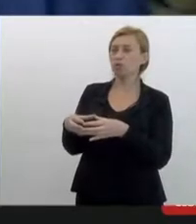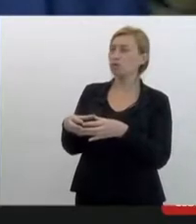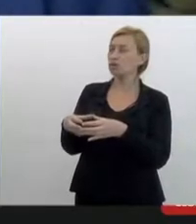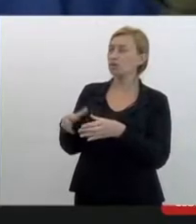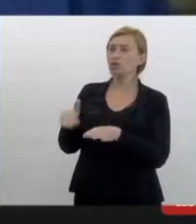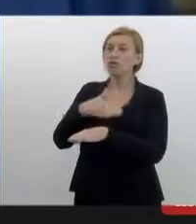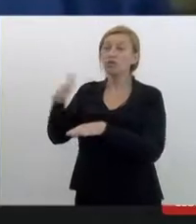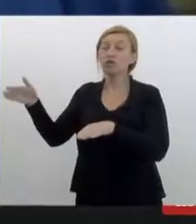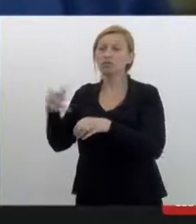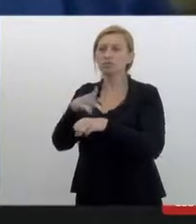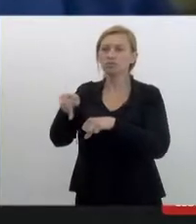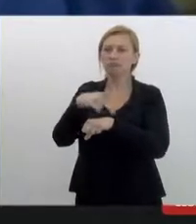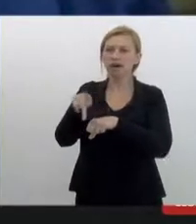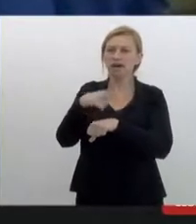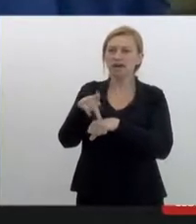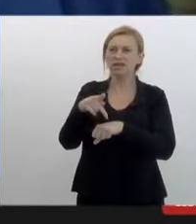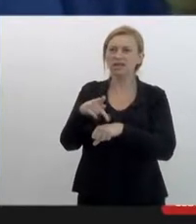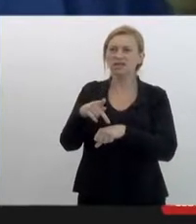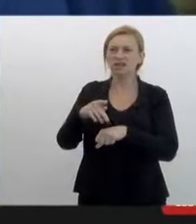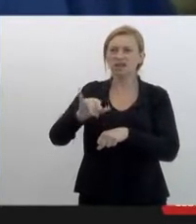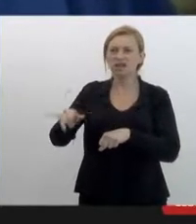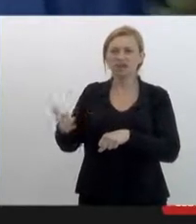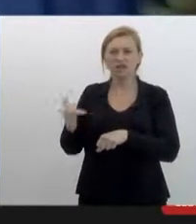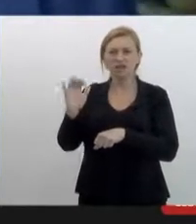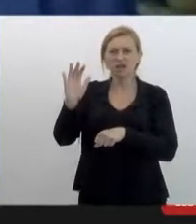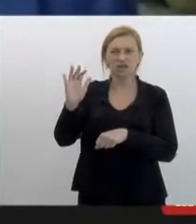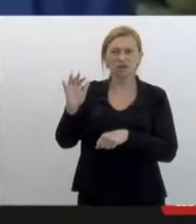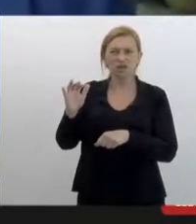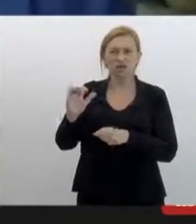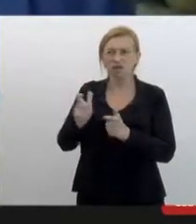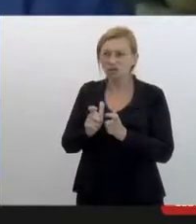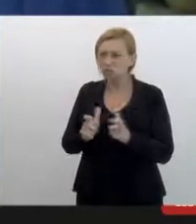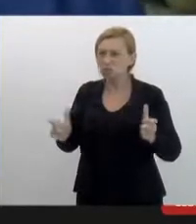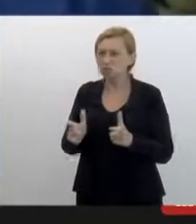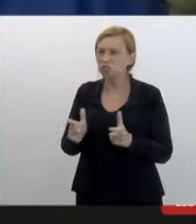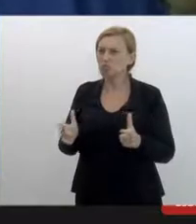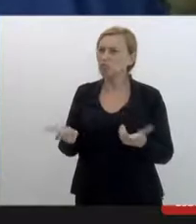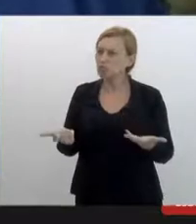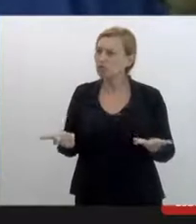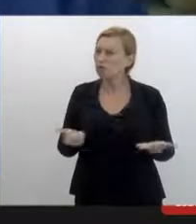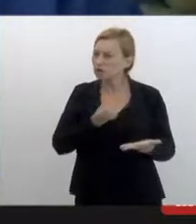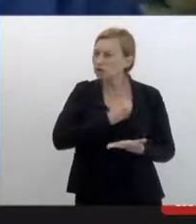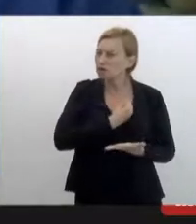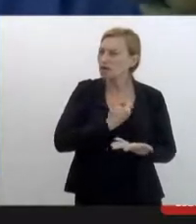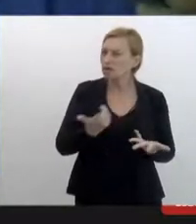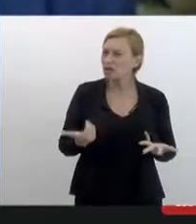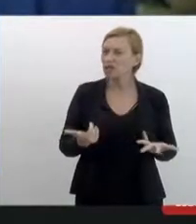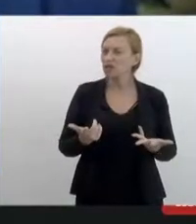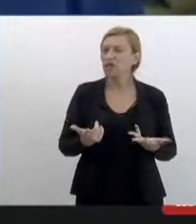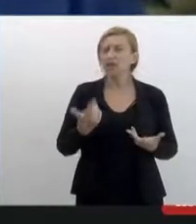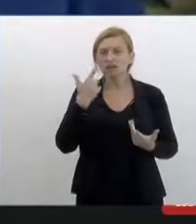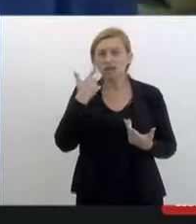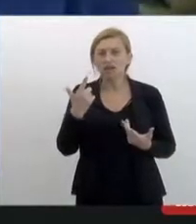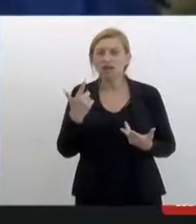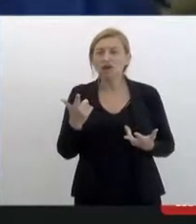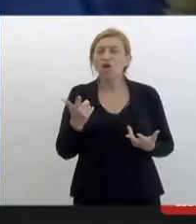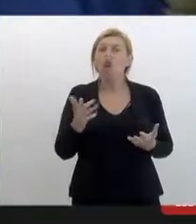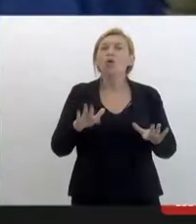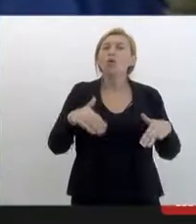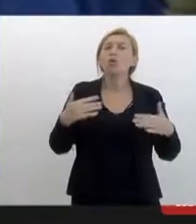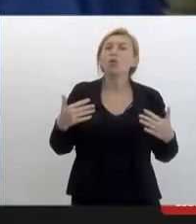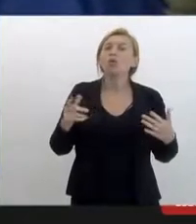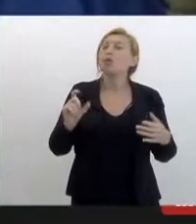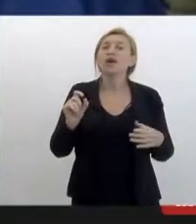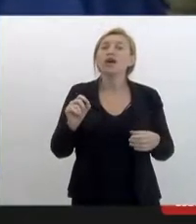Infrações, há um monte delas. Agora, como, em vez de brigar pontualmente, nós temos que definir com a empresa o que ela